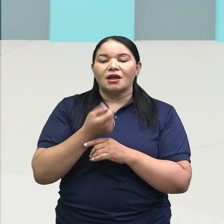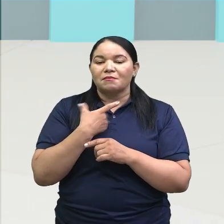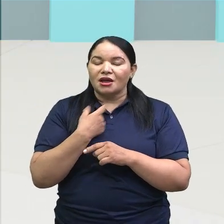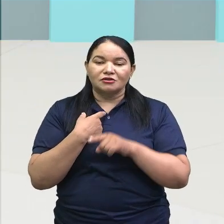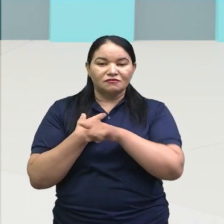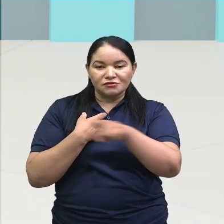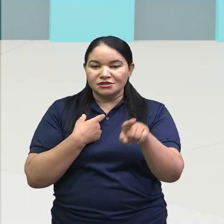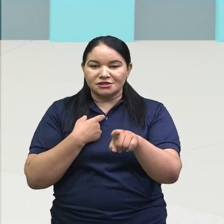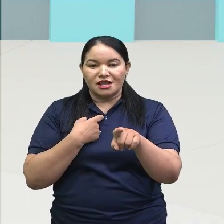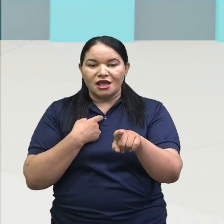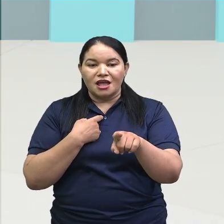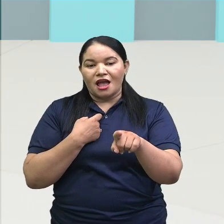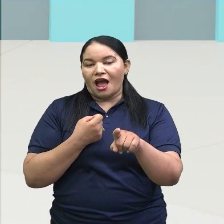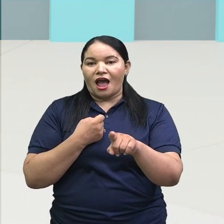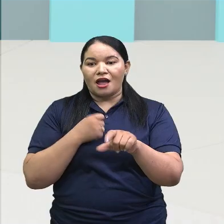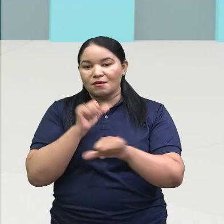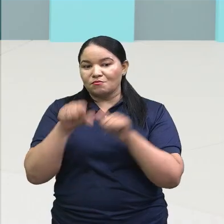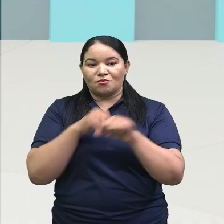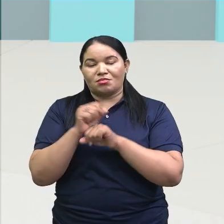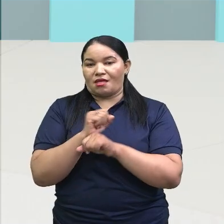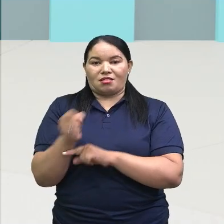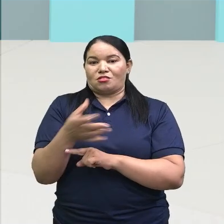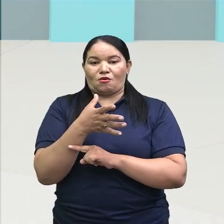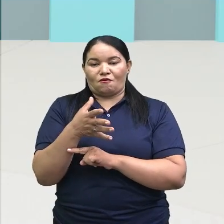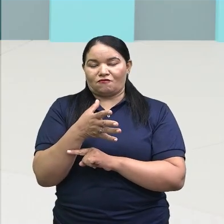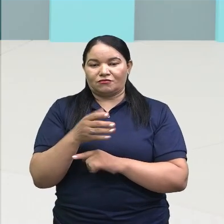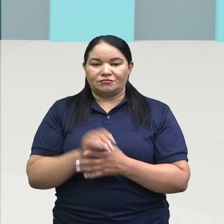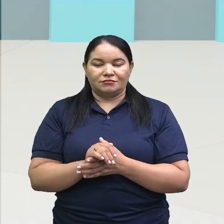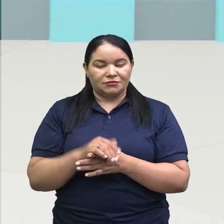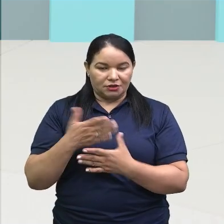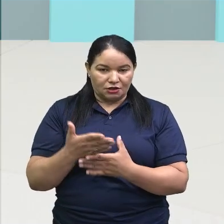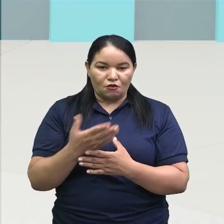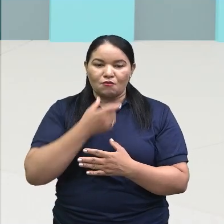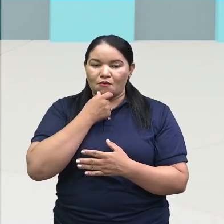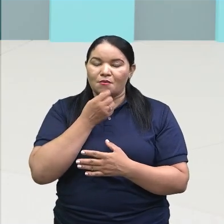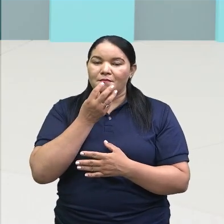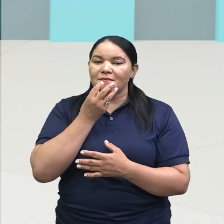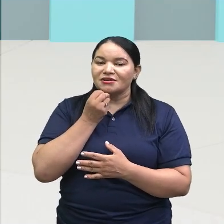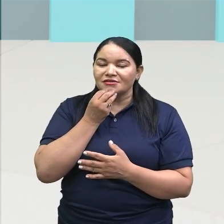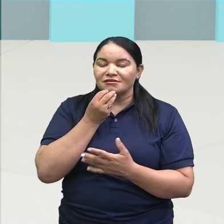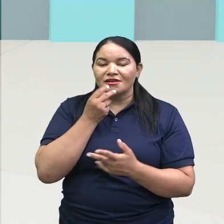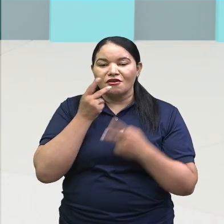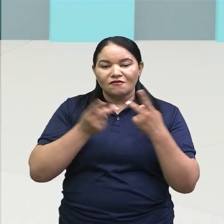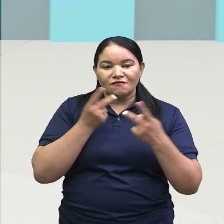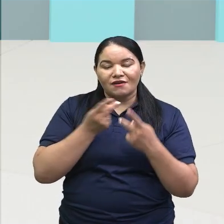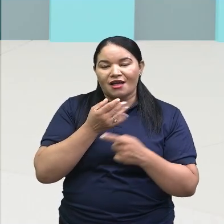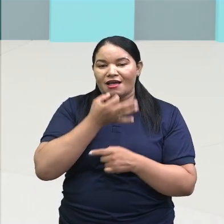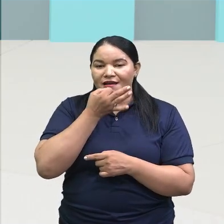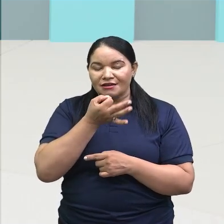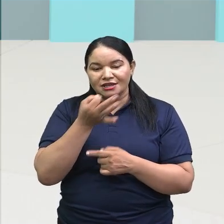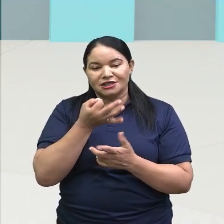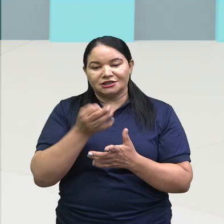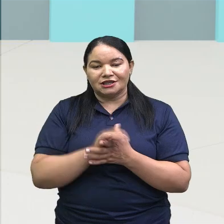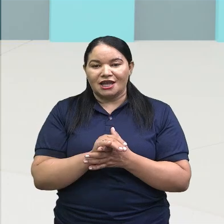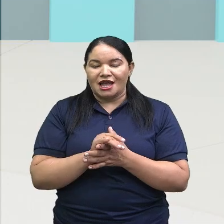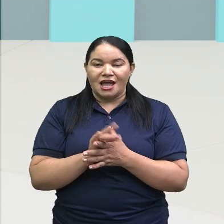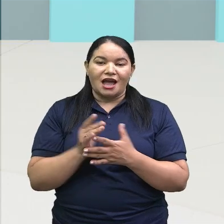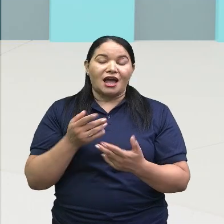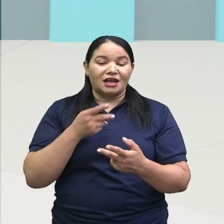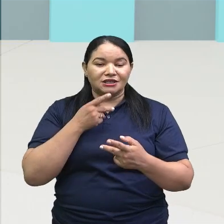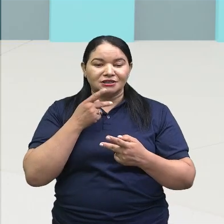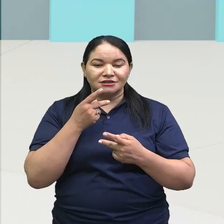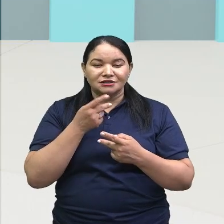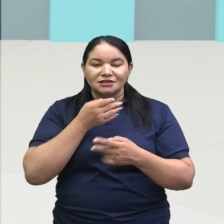ficar, novinho em folha. E Machado de Assis faz uma crítica a isso, dizendo não é bem assim que a coisa acontece. Faz uma crítica em